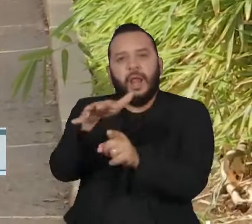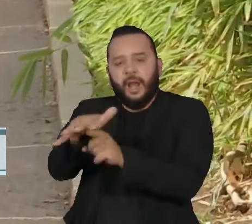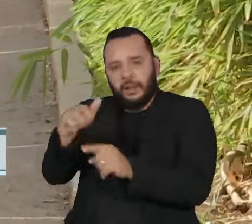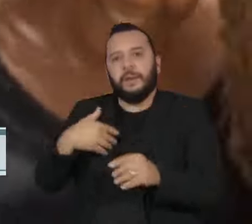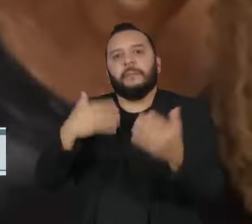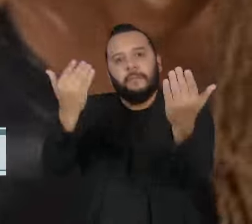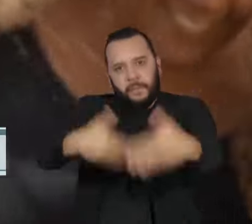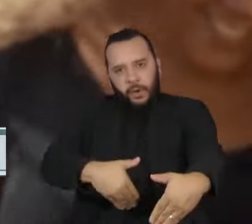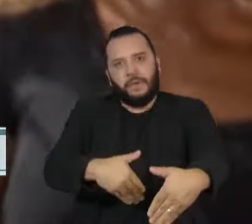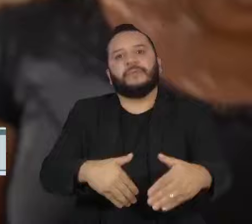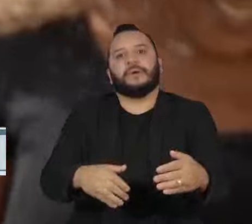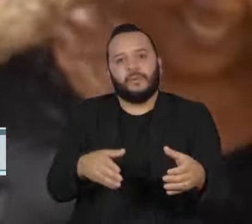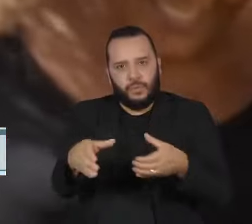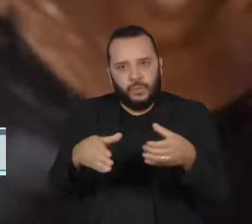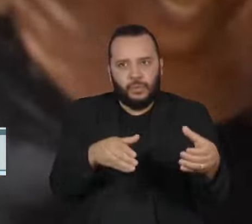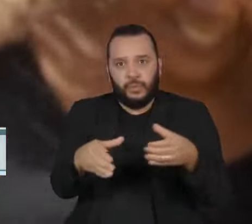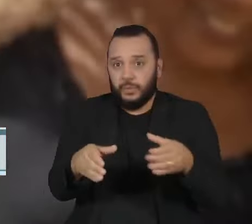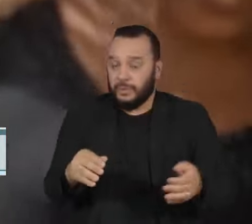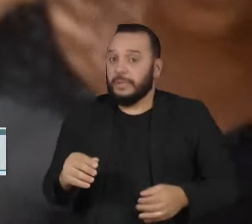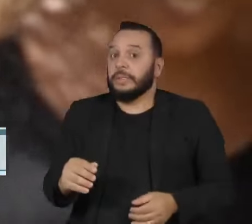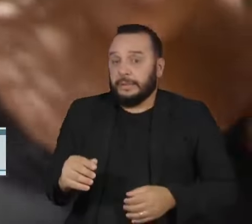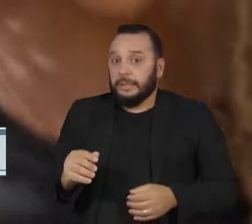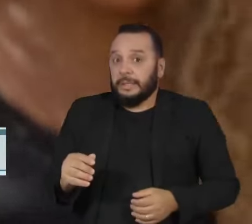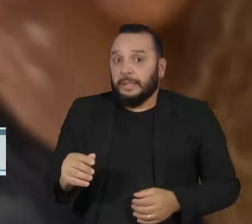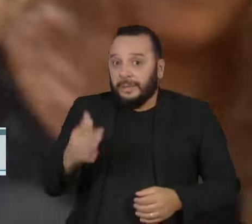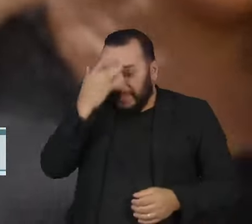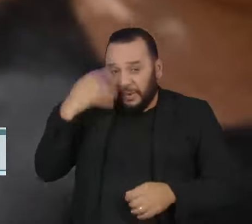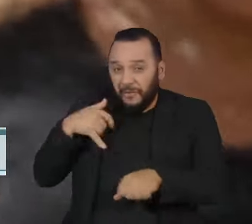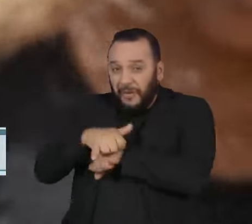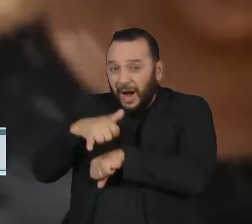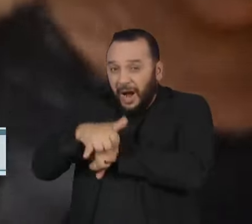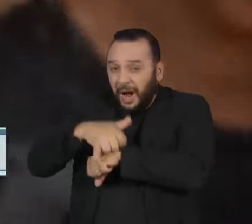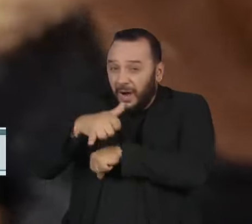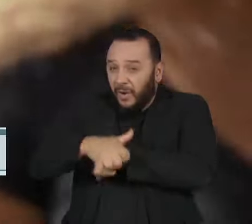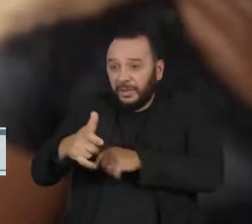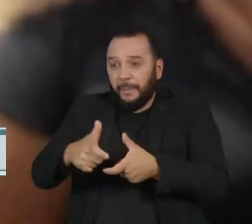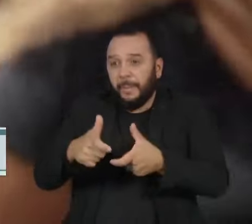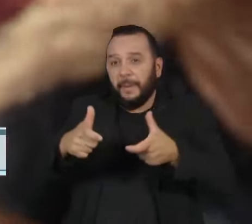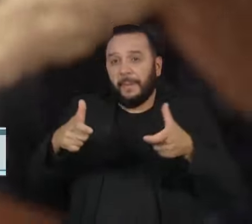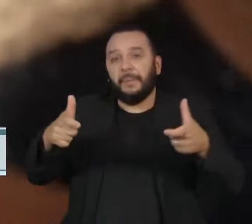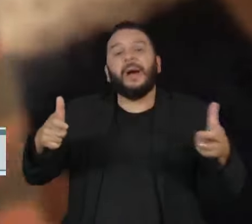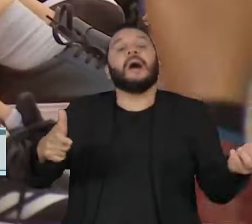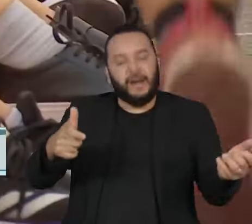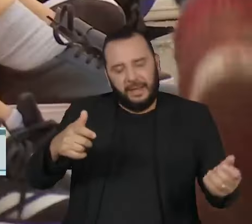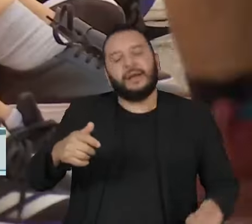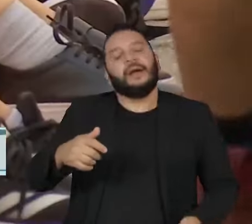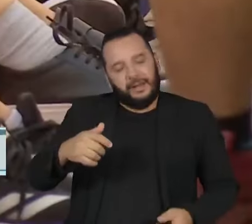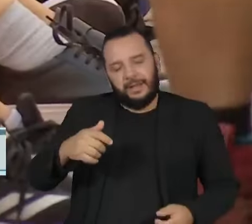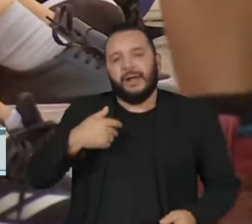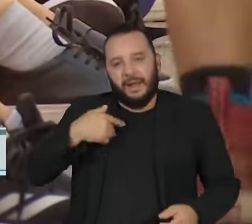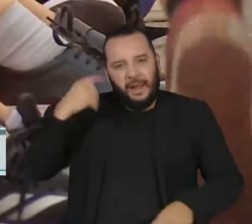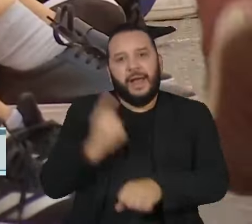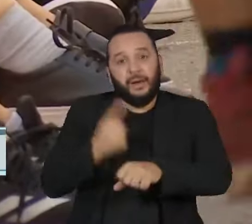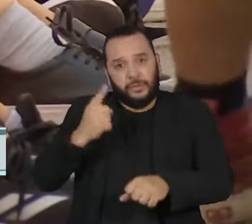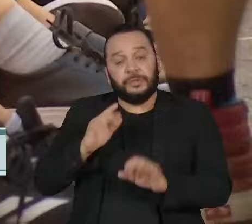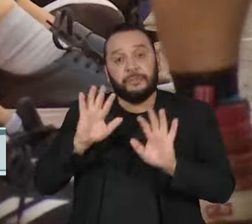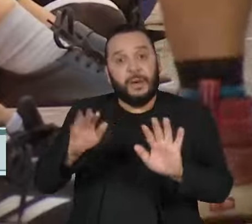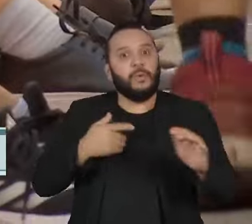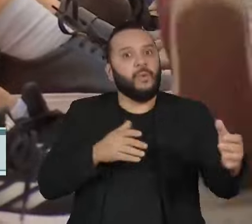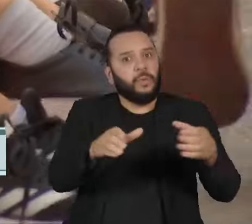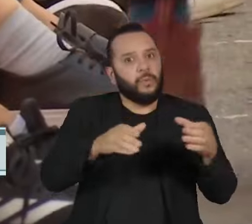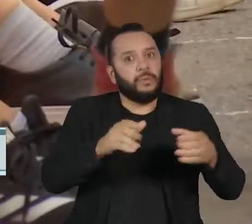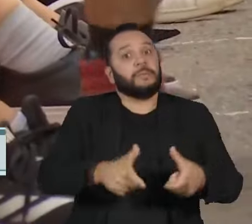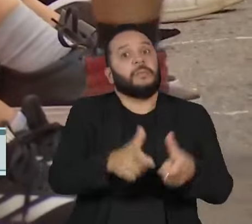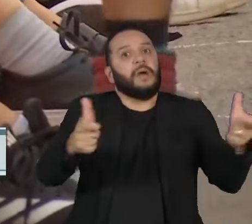provas. Apesar da taxa de abstinência ser considerada alta, o concurso foi o maior já realizado no